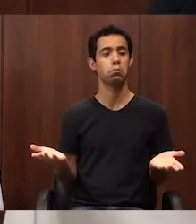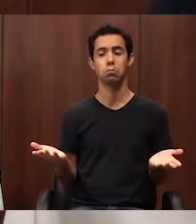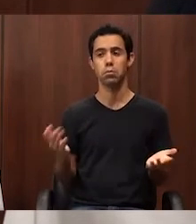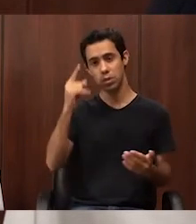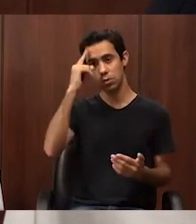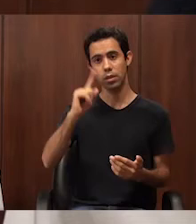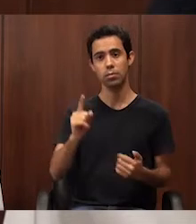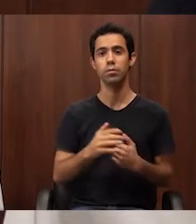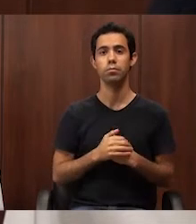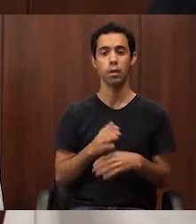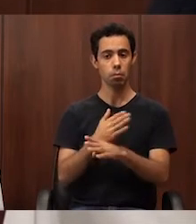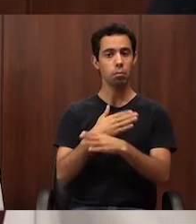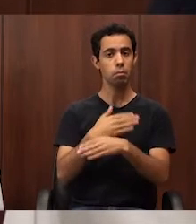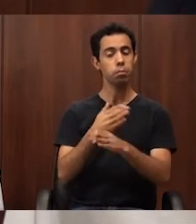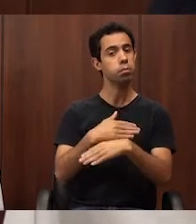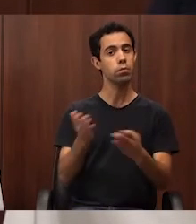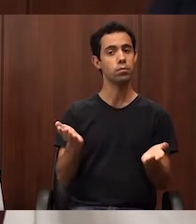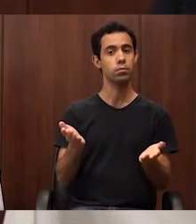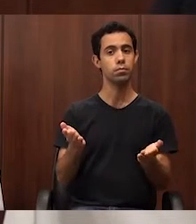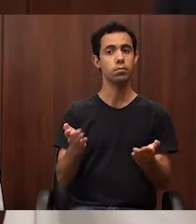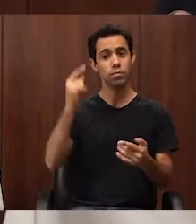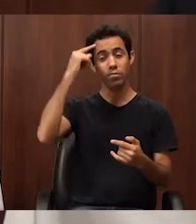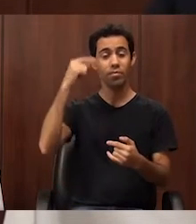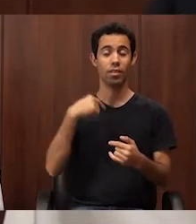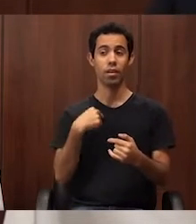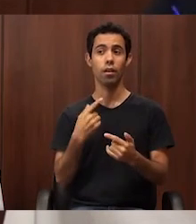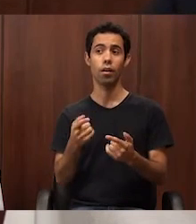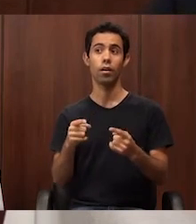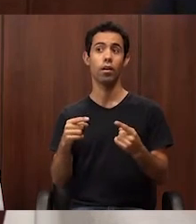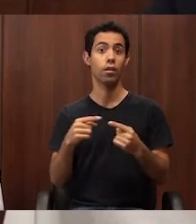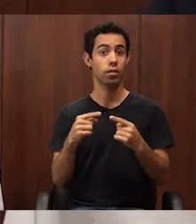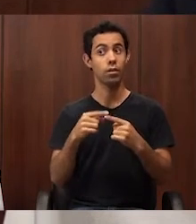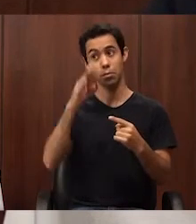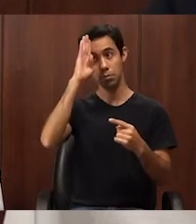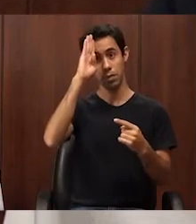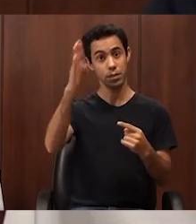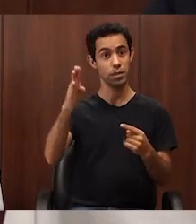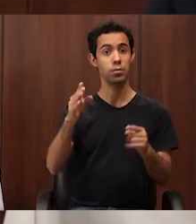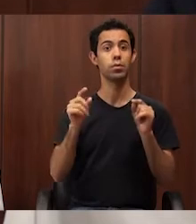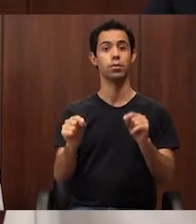porque se não tem nenhuma impugnação, existe um princípio, né,